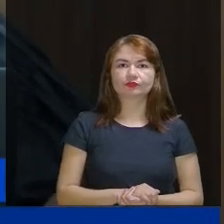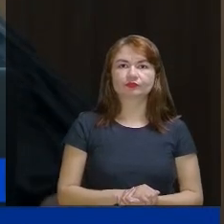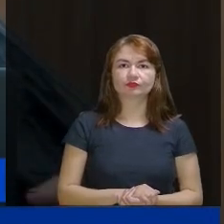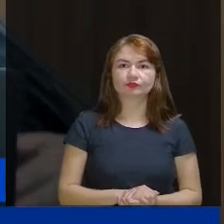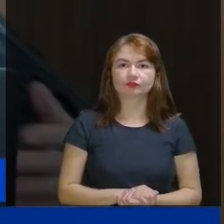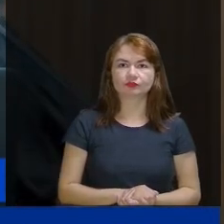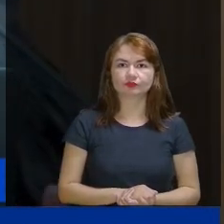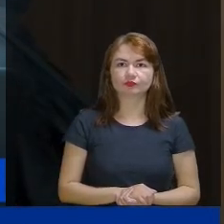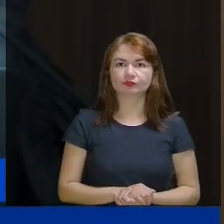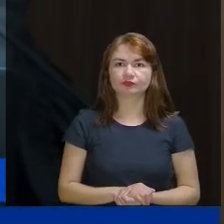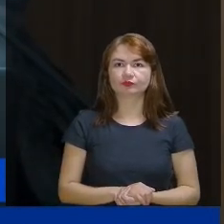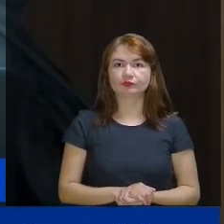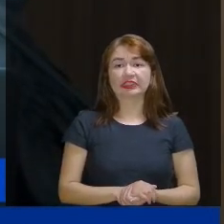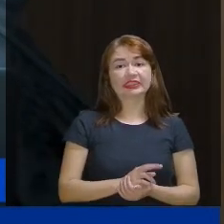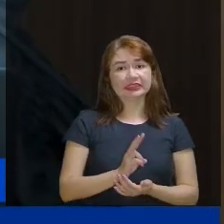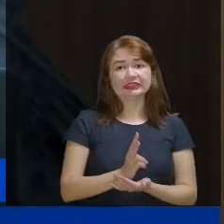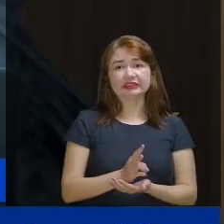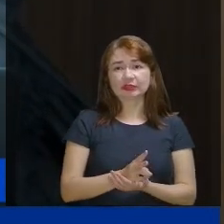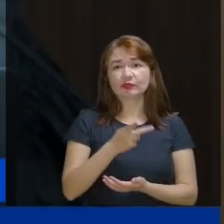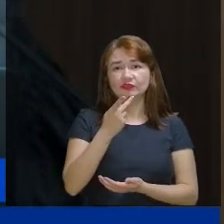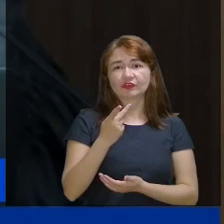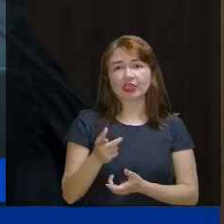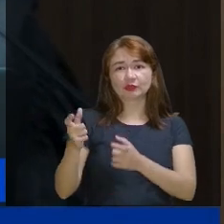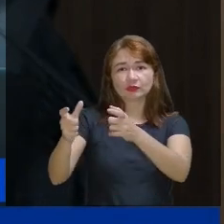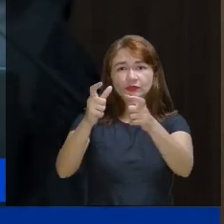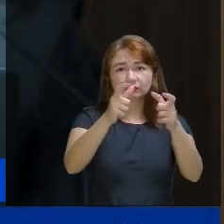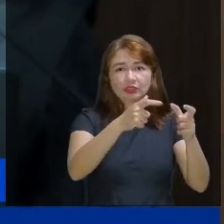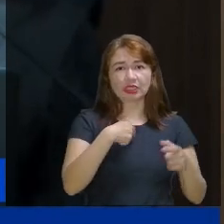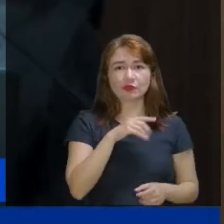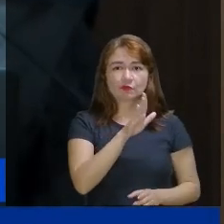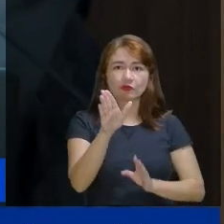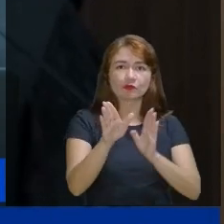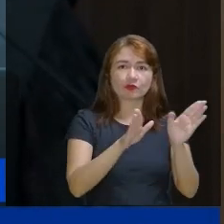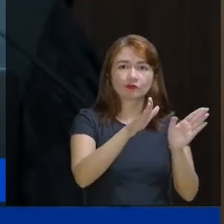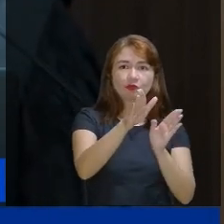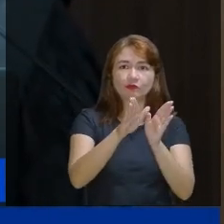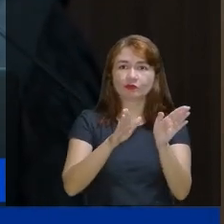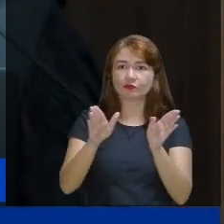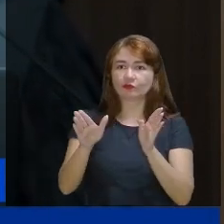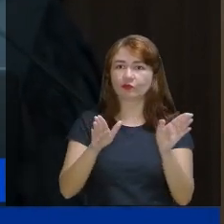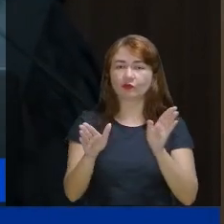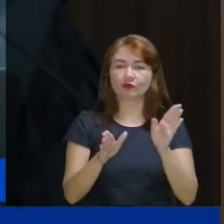Eu tenho dito por onde eu passo que não é uma questão de capricho.